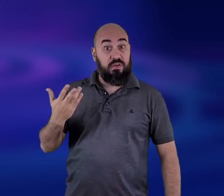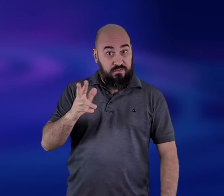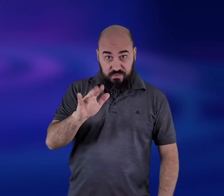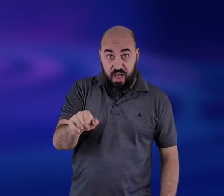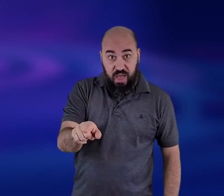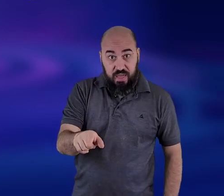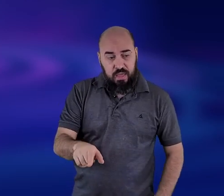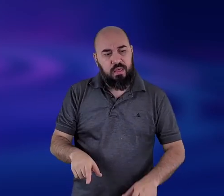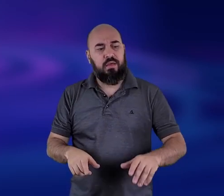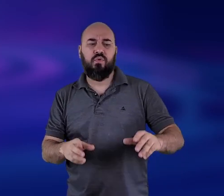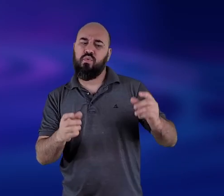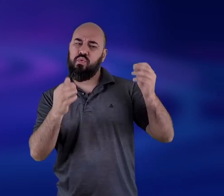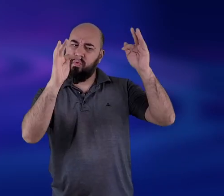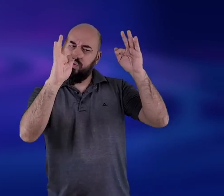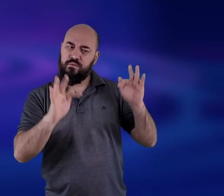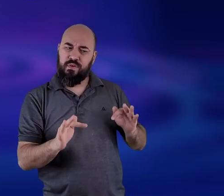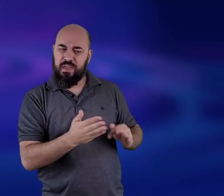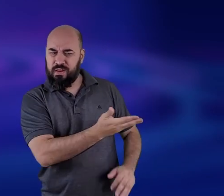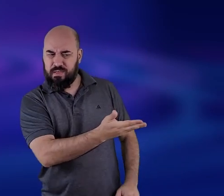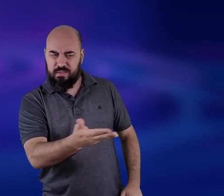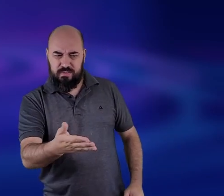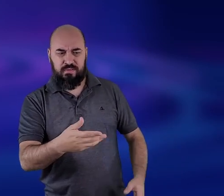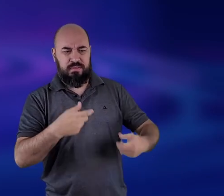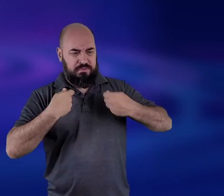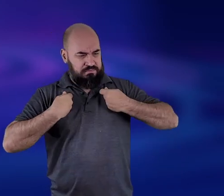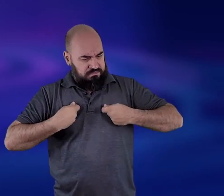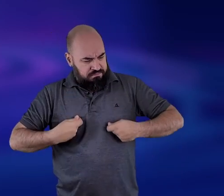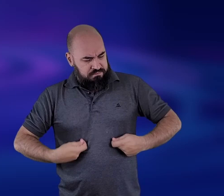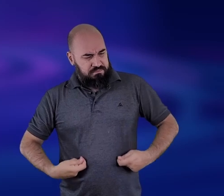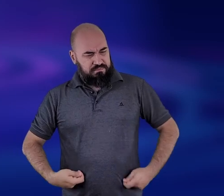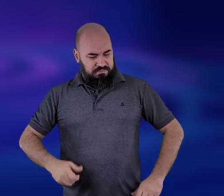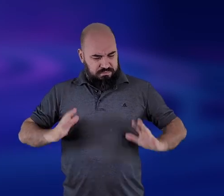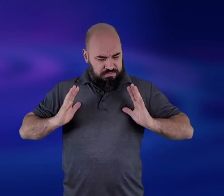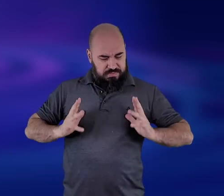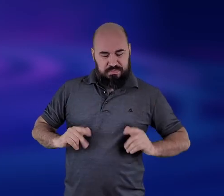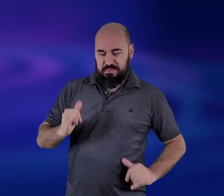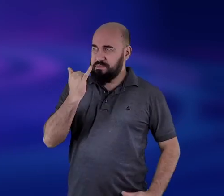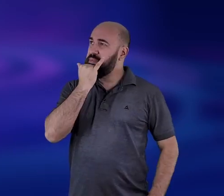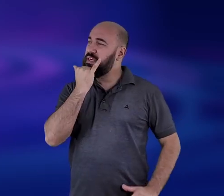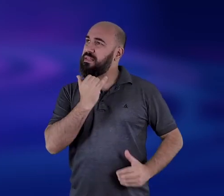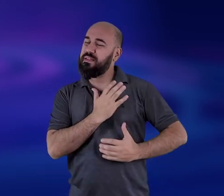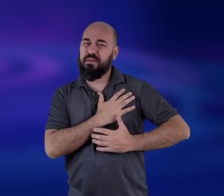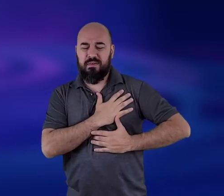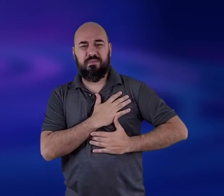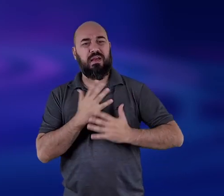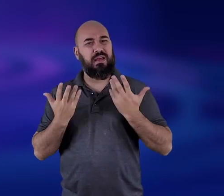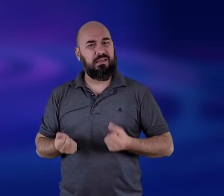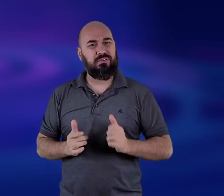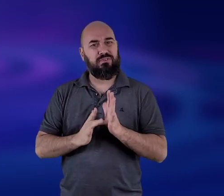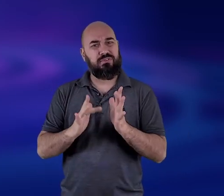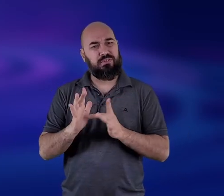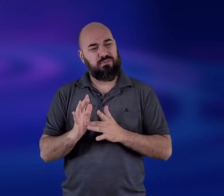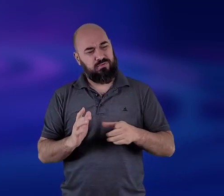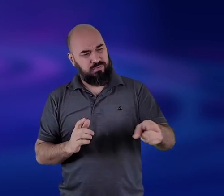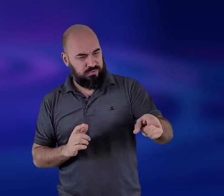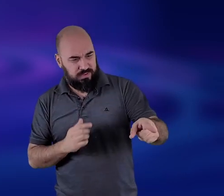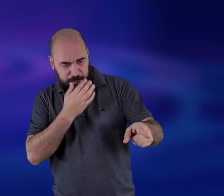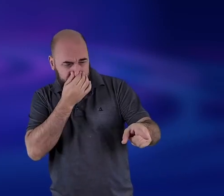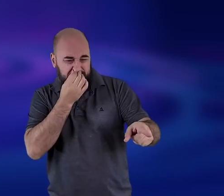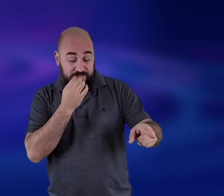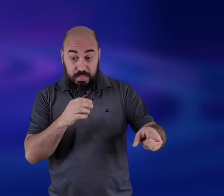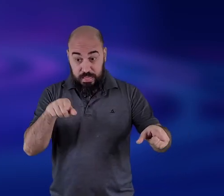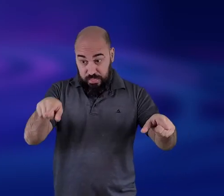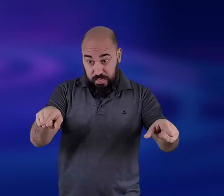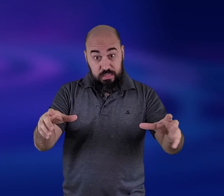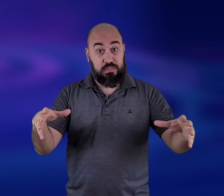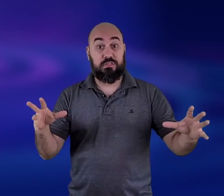suas vestes, para que não ande nu e não se veja sua vergonha. Então os ajuntaram no lugar que em hebraico se